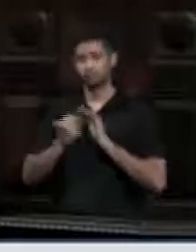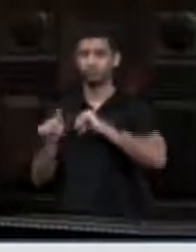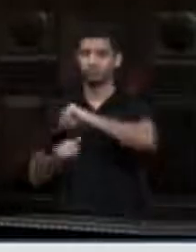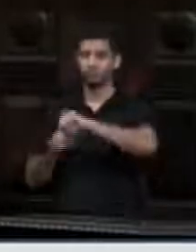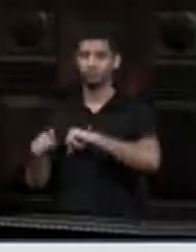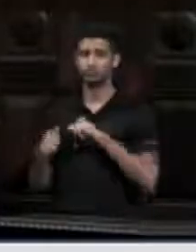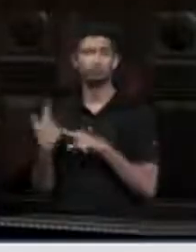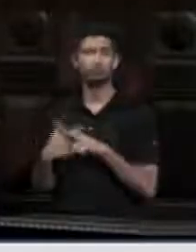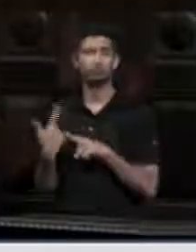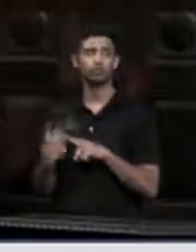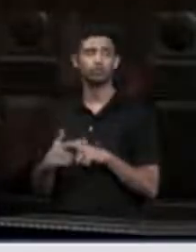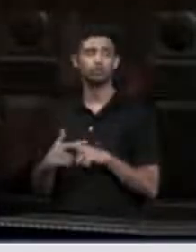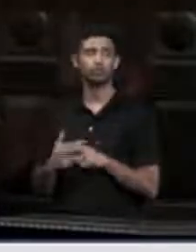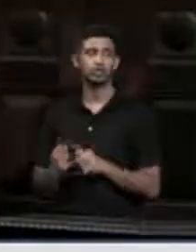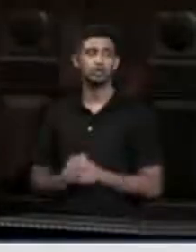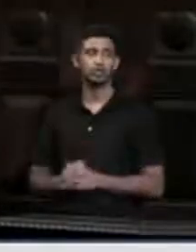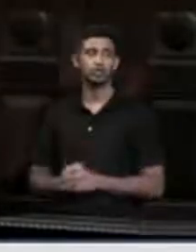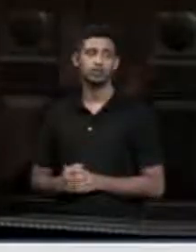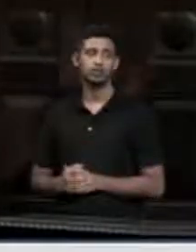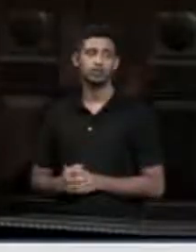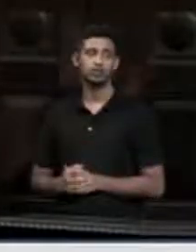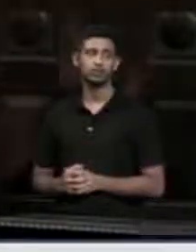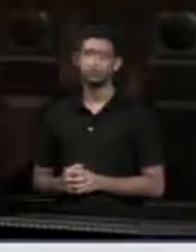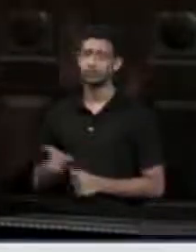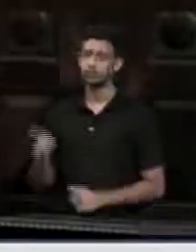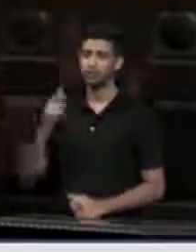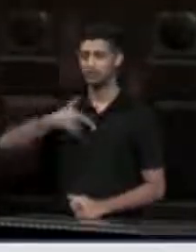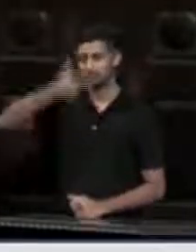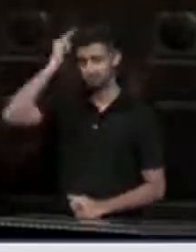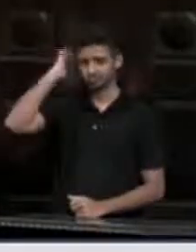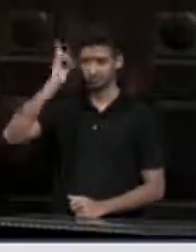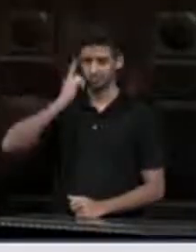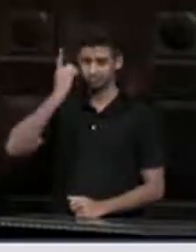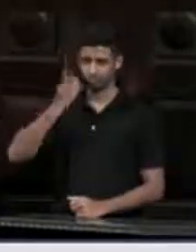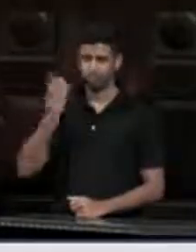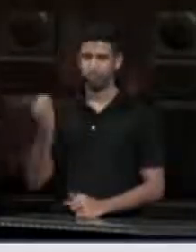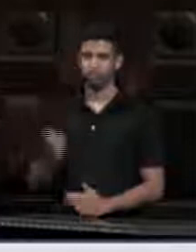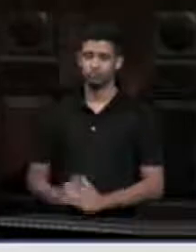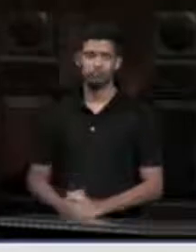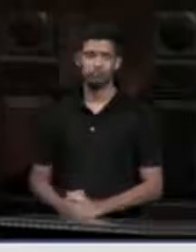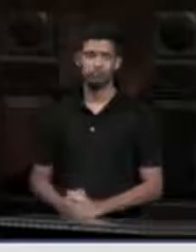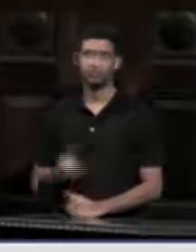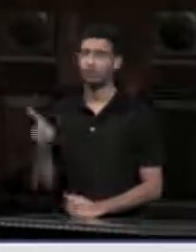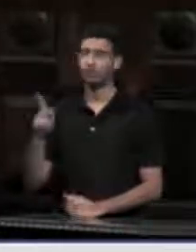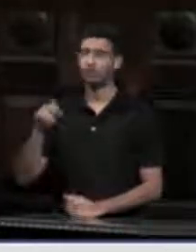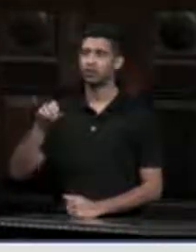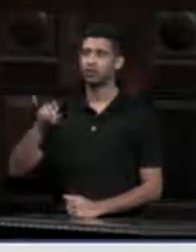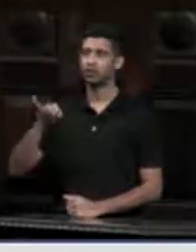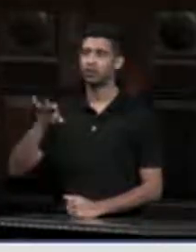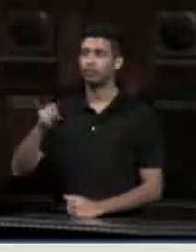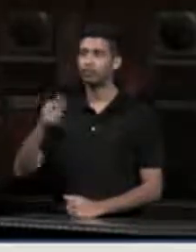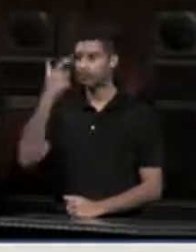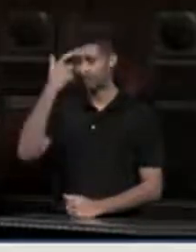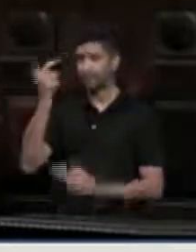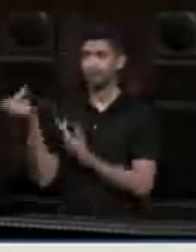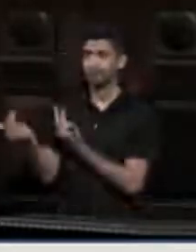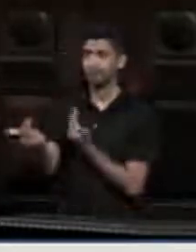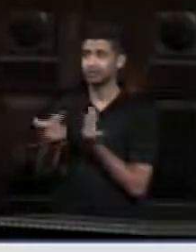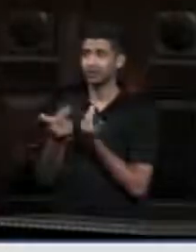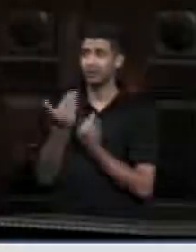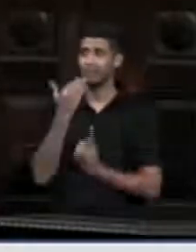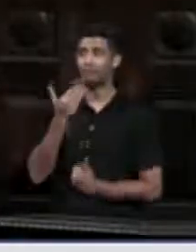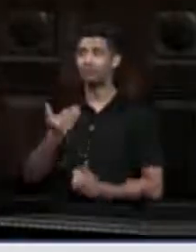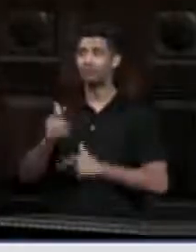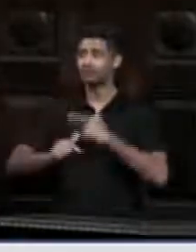isso aqui é, como foi dito aqui pelo deputado Luiz Paulo, e eu sei que o deputado Conte pensa da mesma forma, fruto de um trabalho,